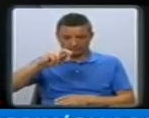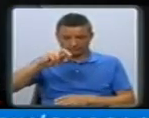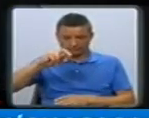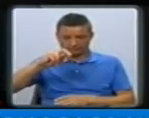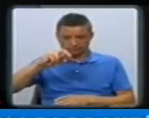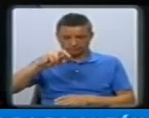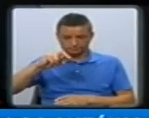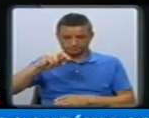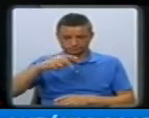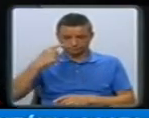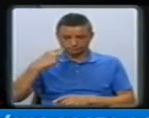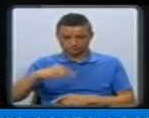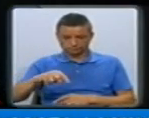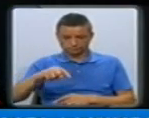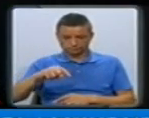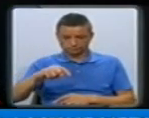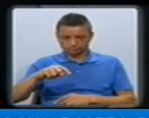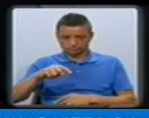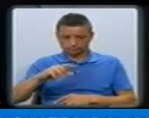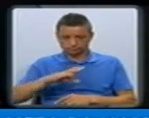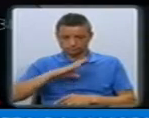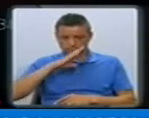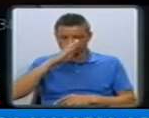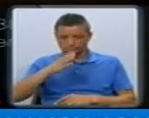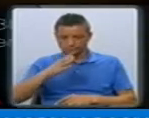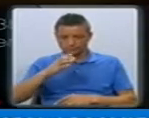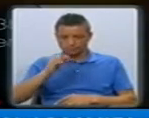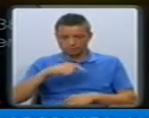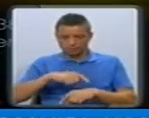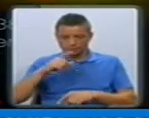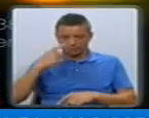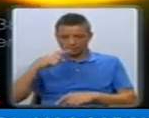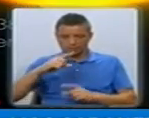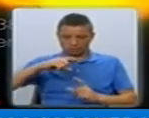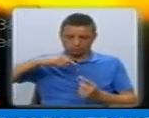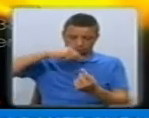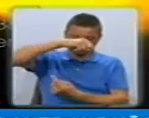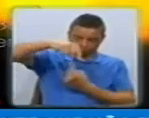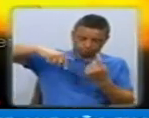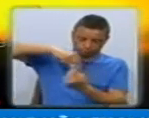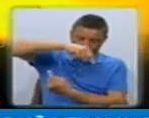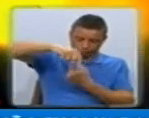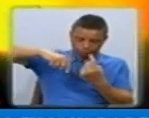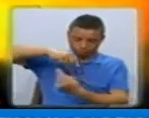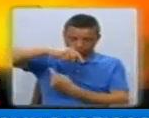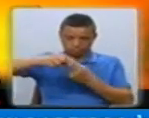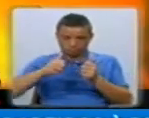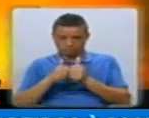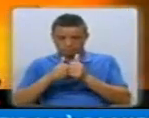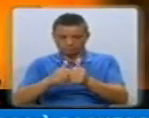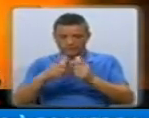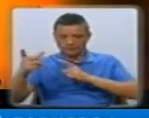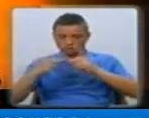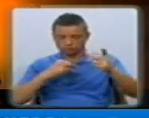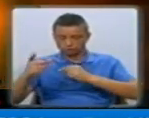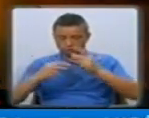um pulsar, de um pulsar milissegundo, que gira, que tem a companhia, digamos assim, de uma estrela que tem